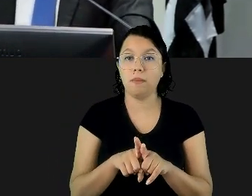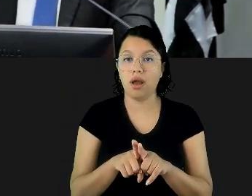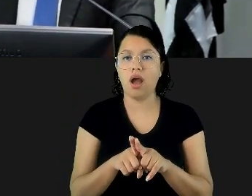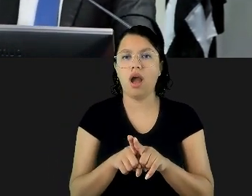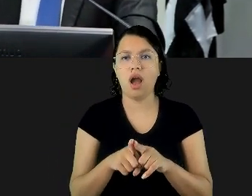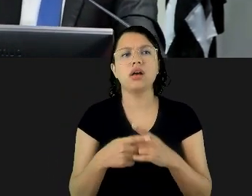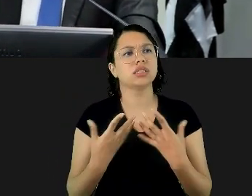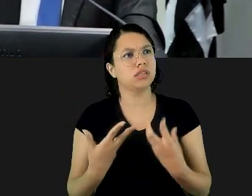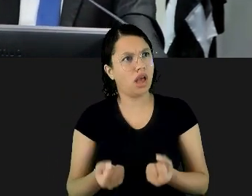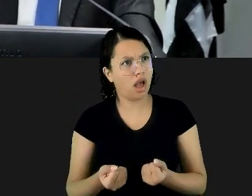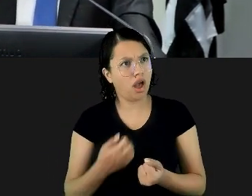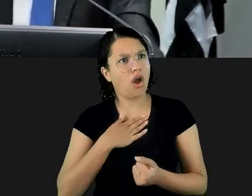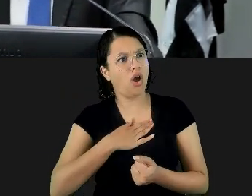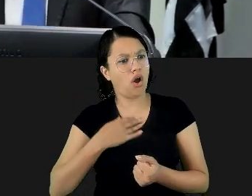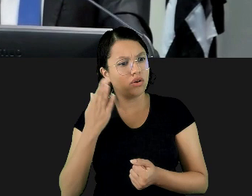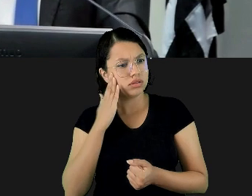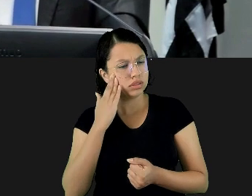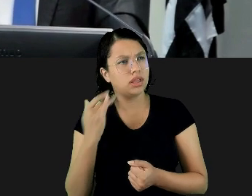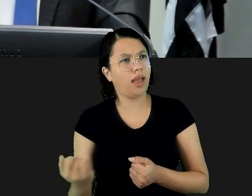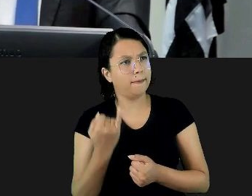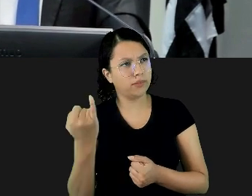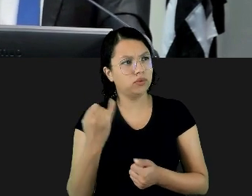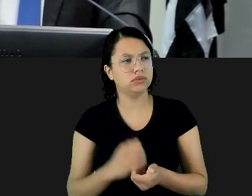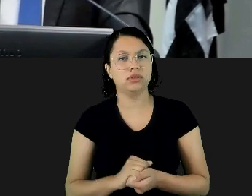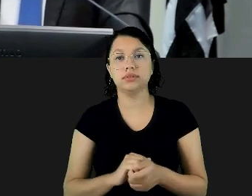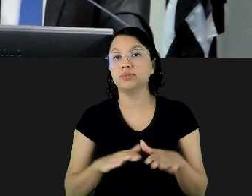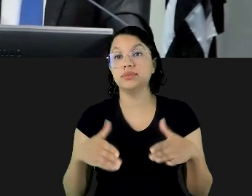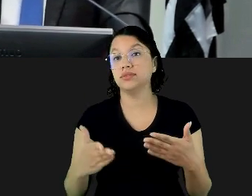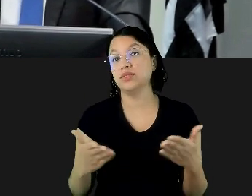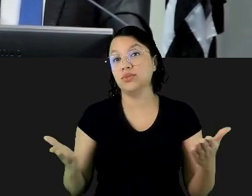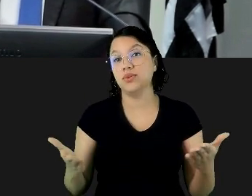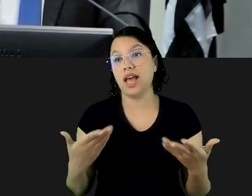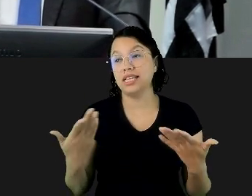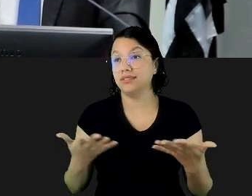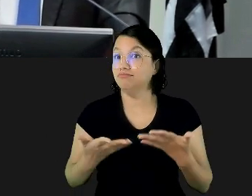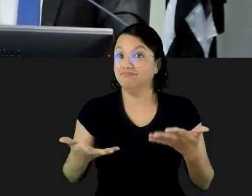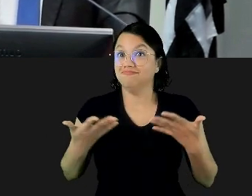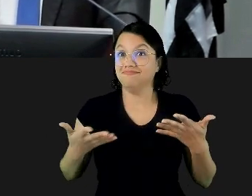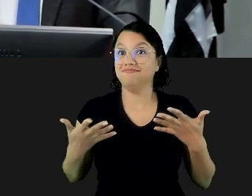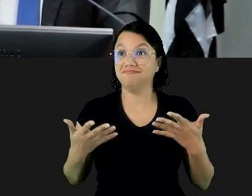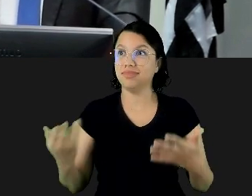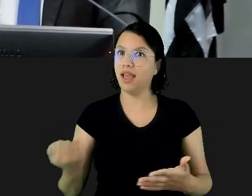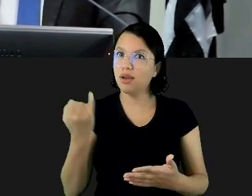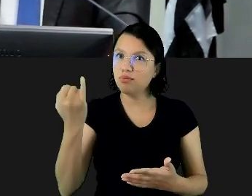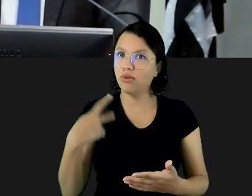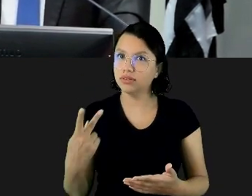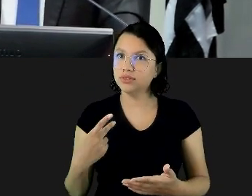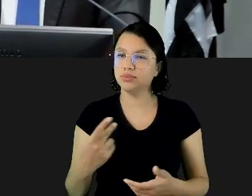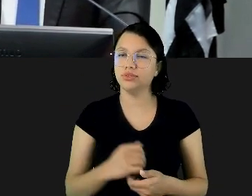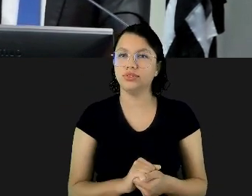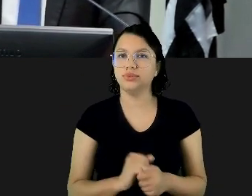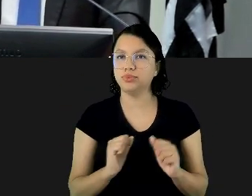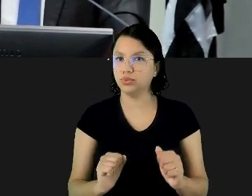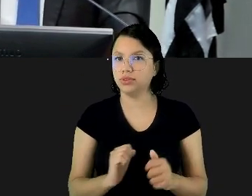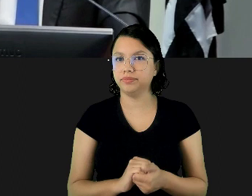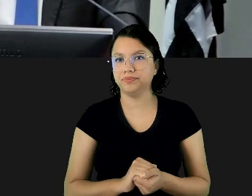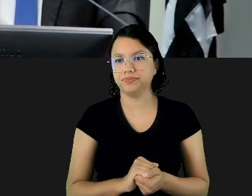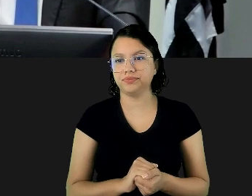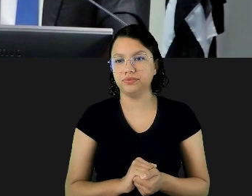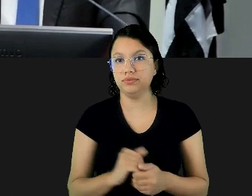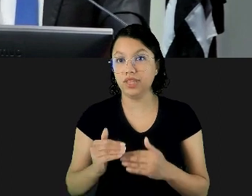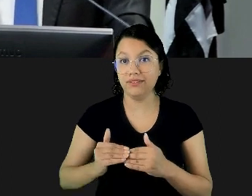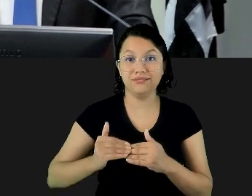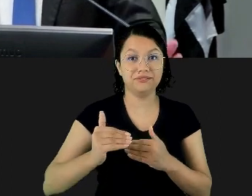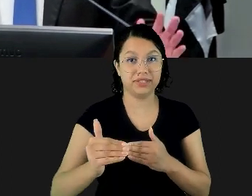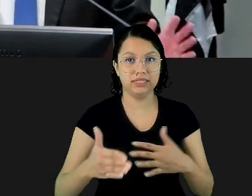importância. Então, esse entusiasmo é muito importante para a gente poder avançar nessa